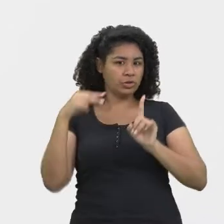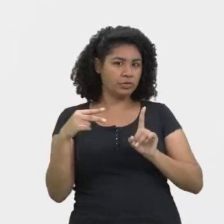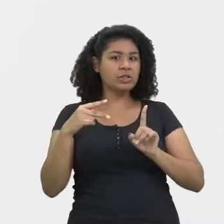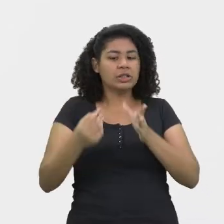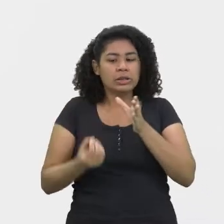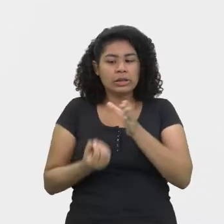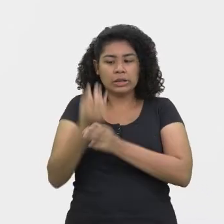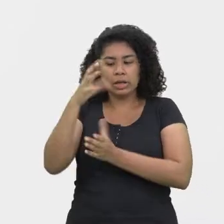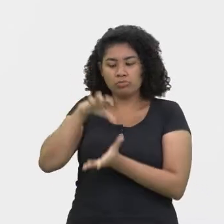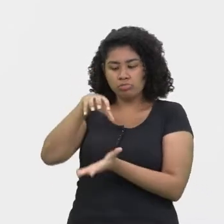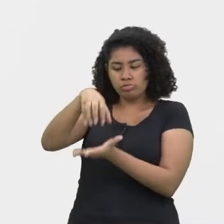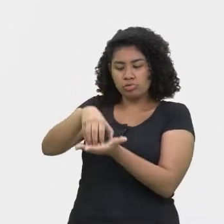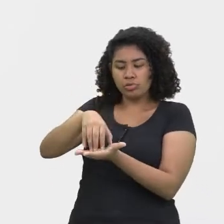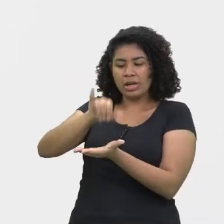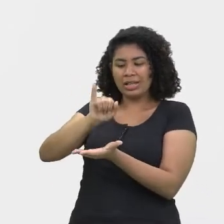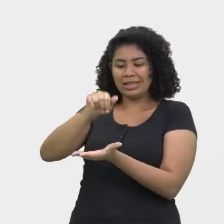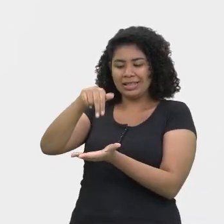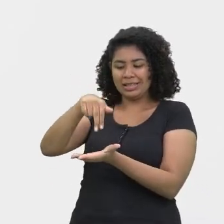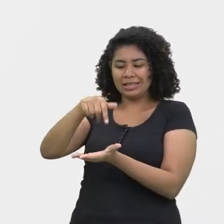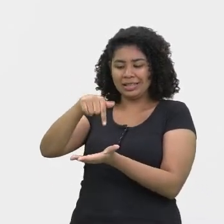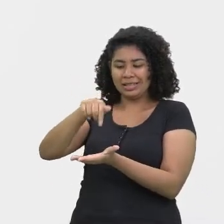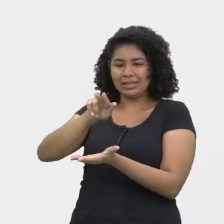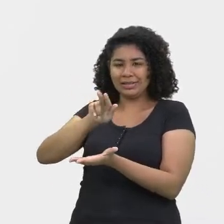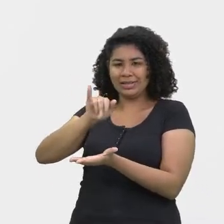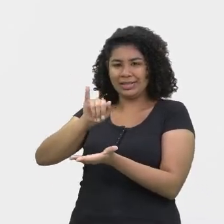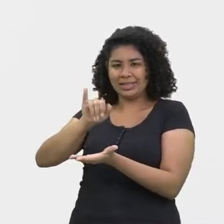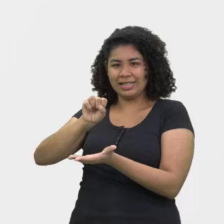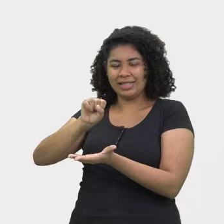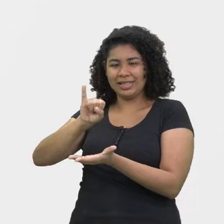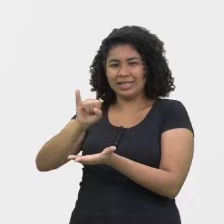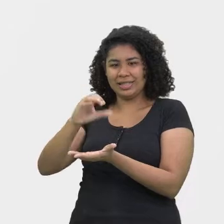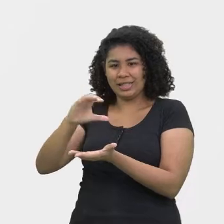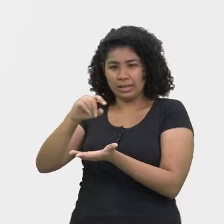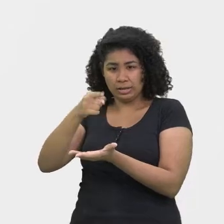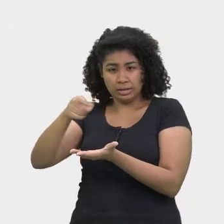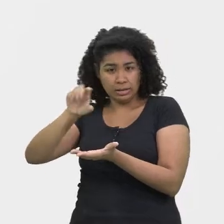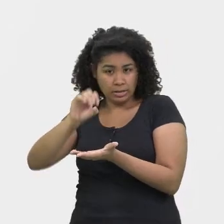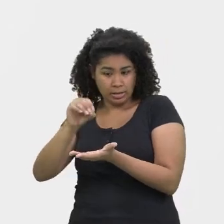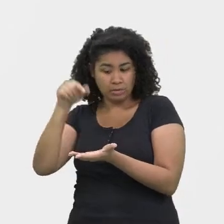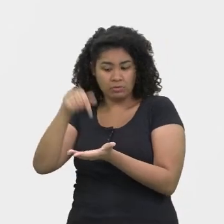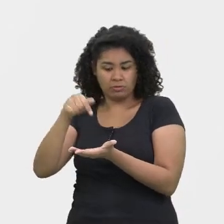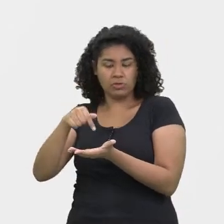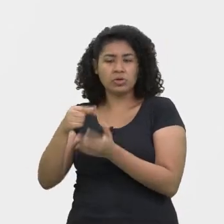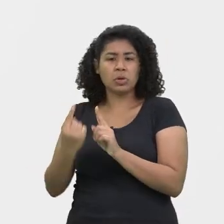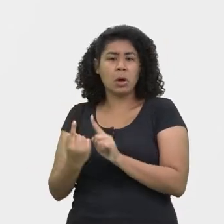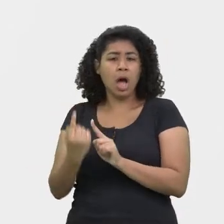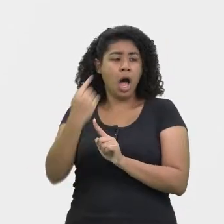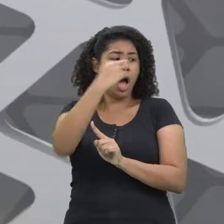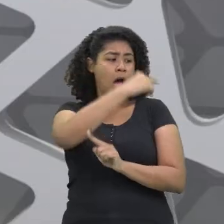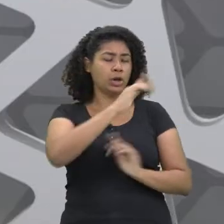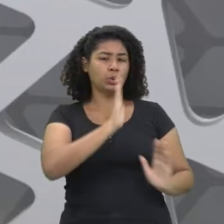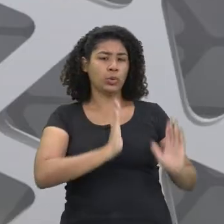que a Inquisição foi uma instituição criada na Idade Média, tá? Para caçar